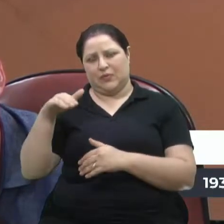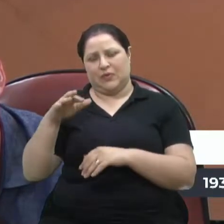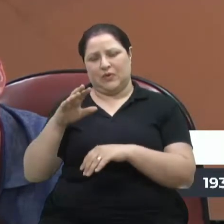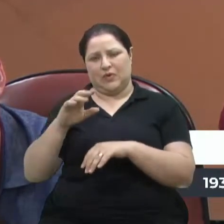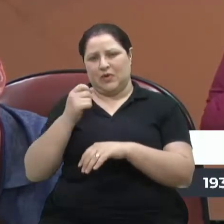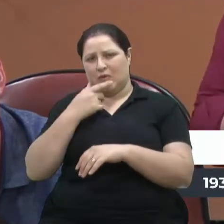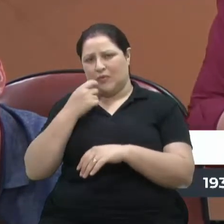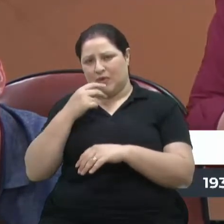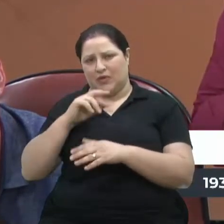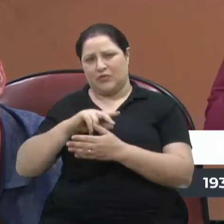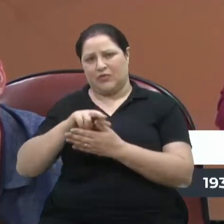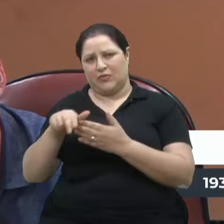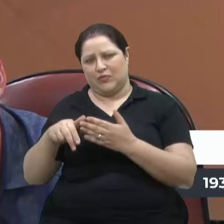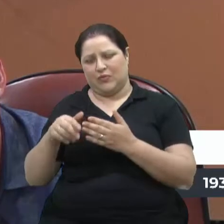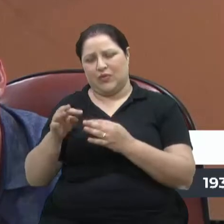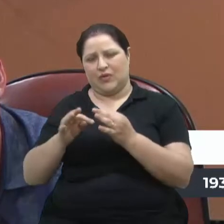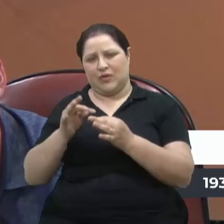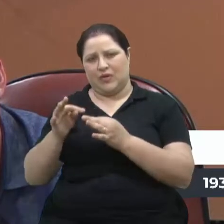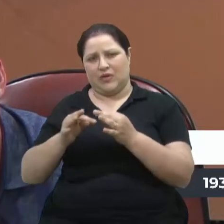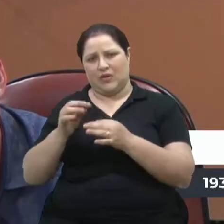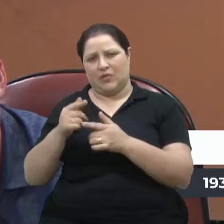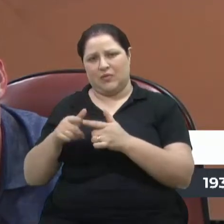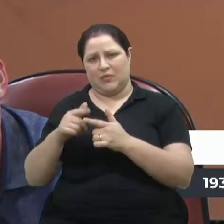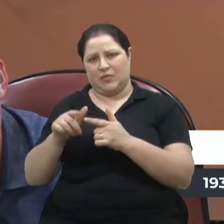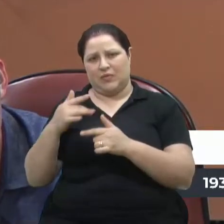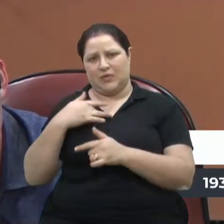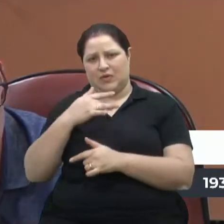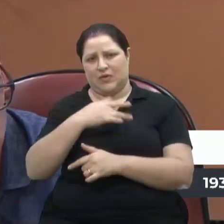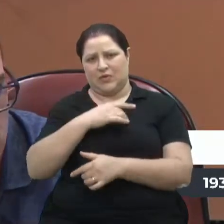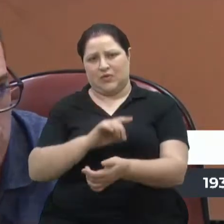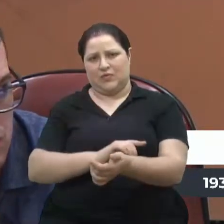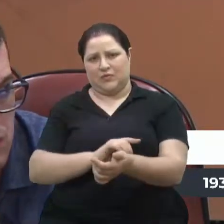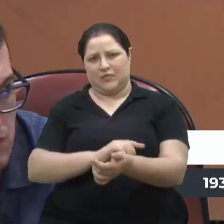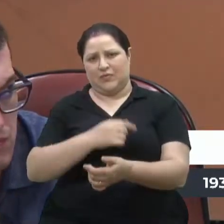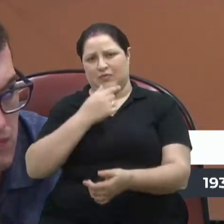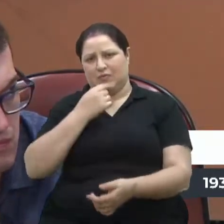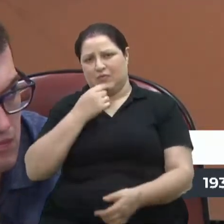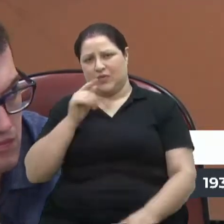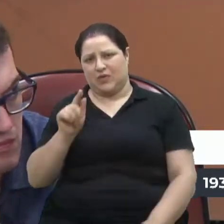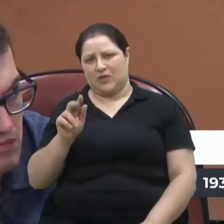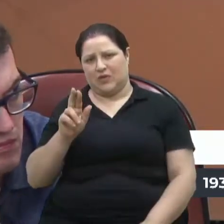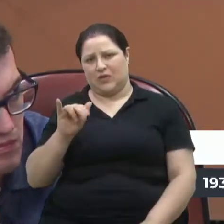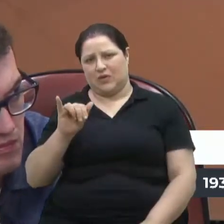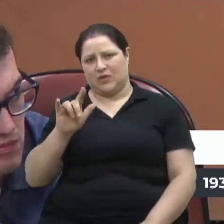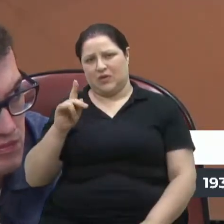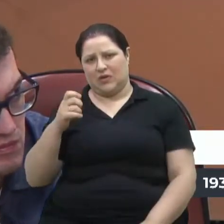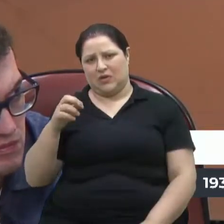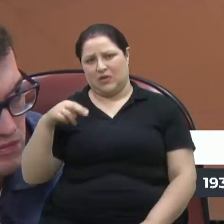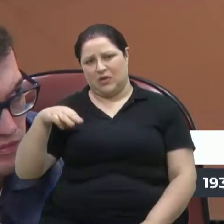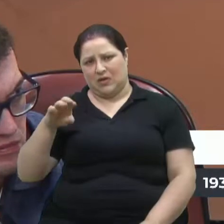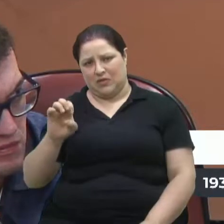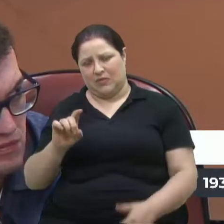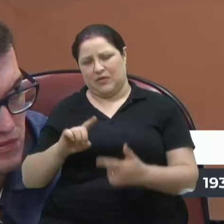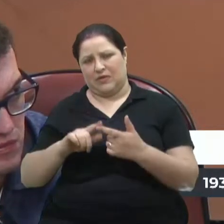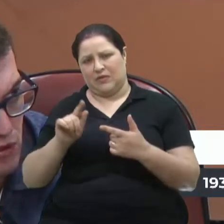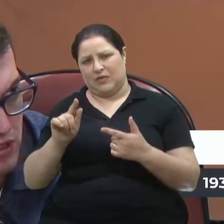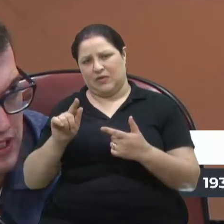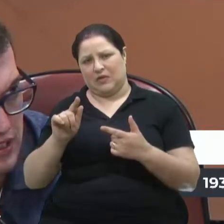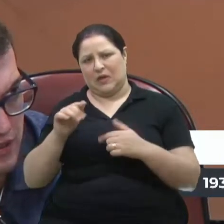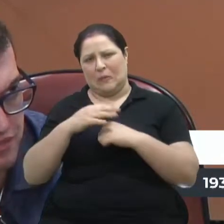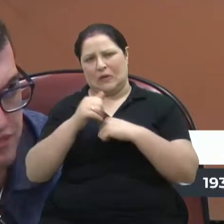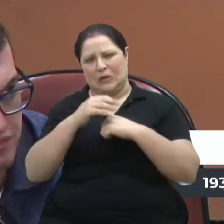problemas causados pela diabetes. O Guilherme, o Gui, o Guitão, o Alemão, o Guile, ele